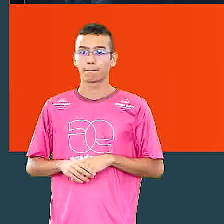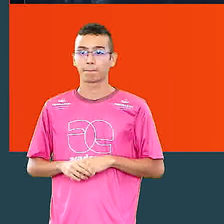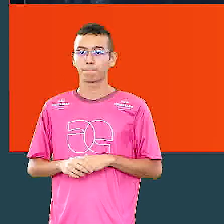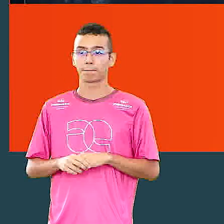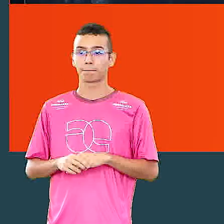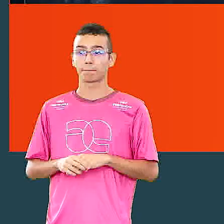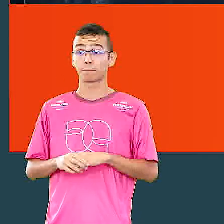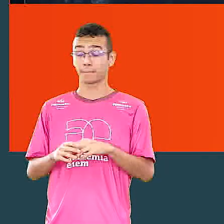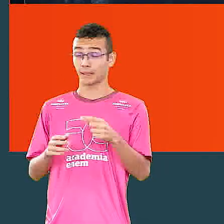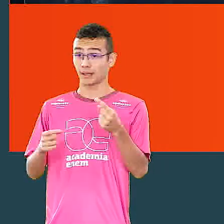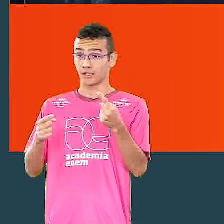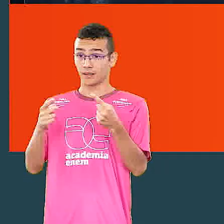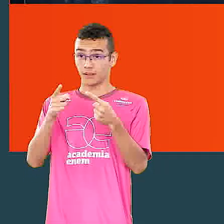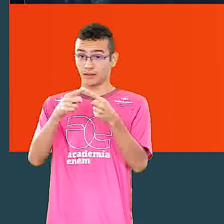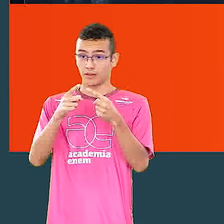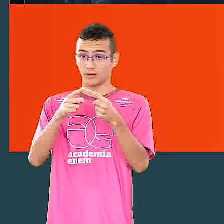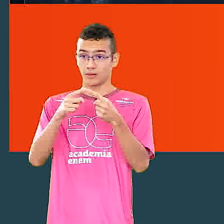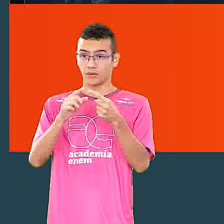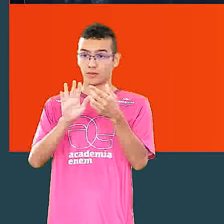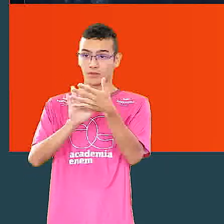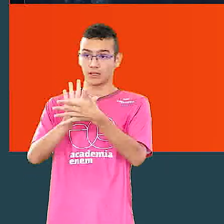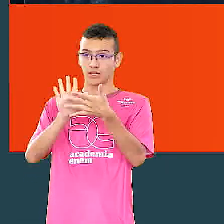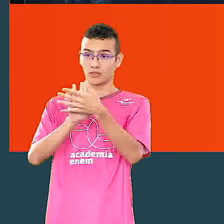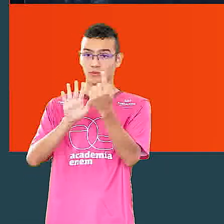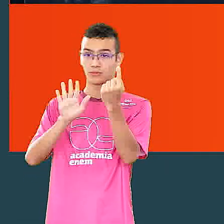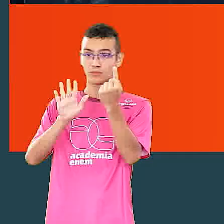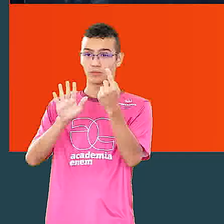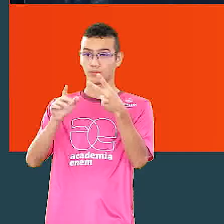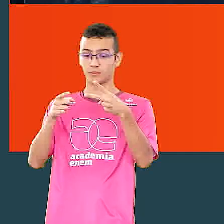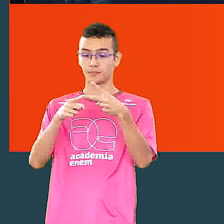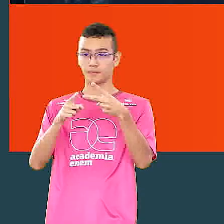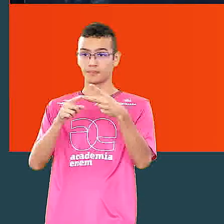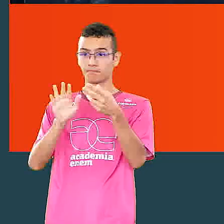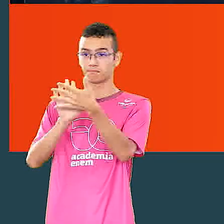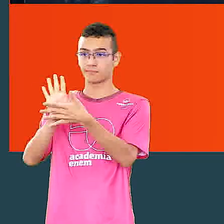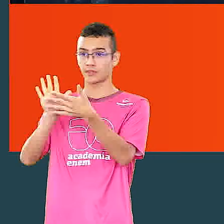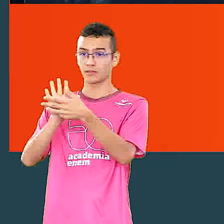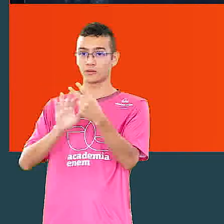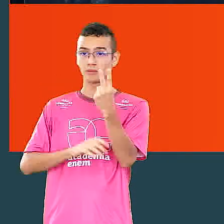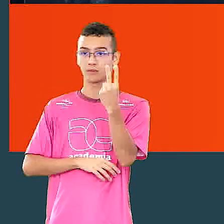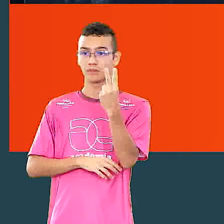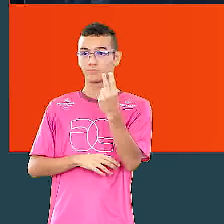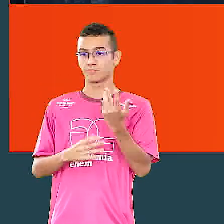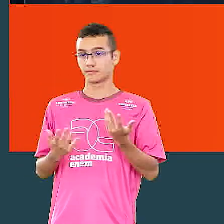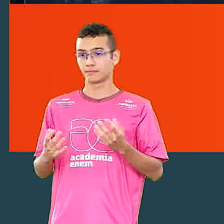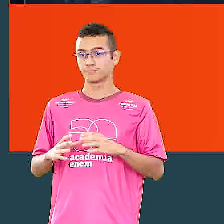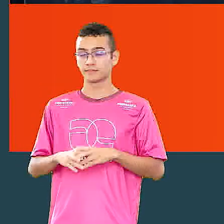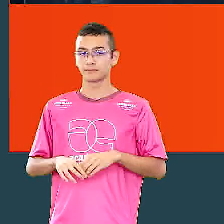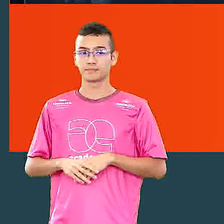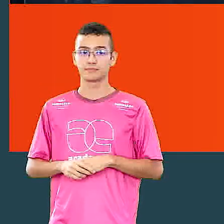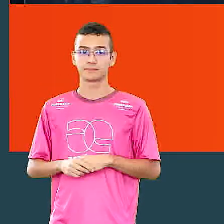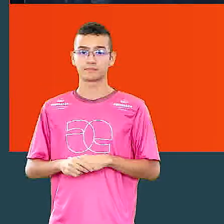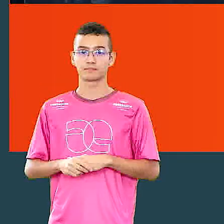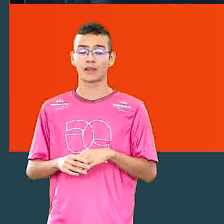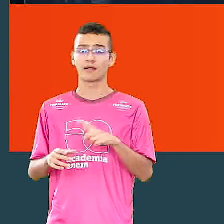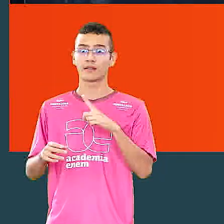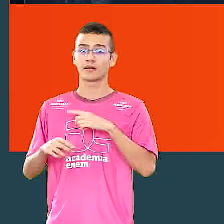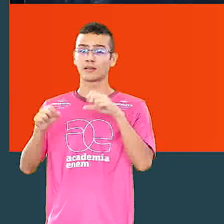segundo texto, certo? As estratégias que eles utilizaram, negado, um falou que, olha, o sistema